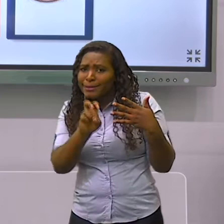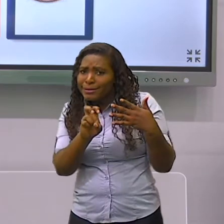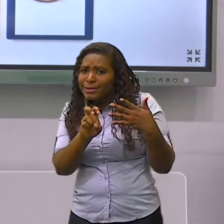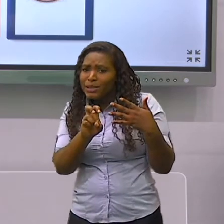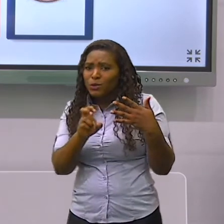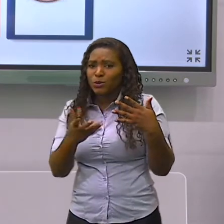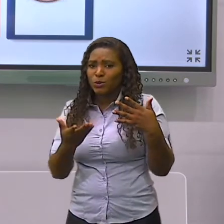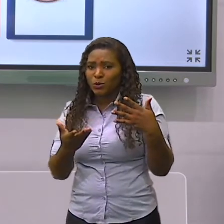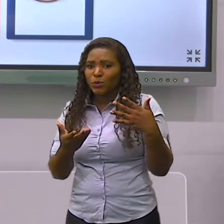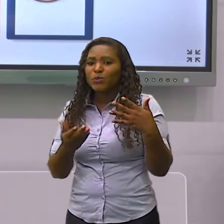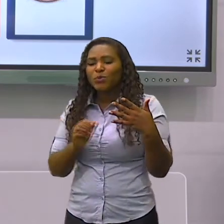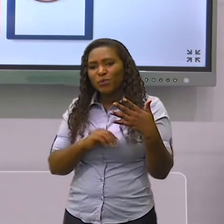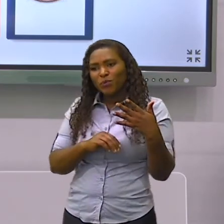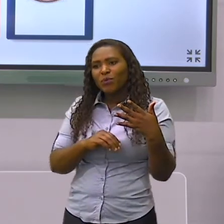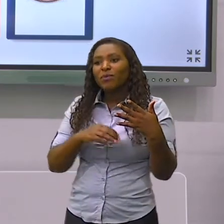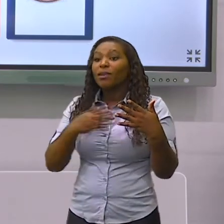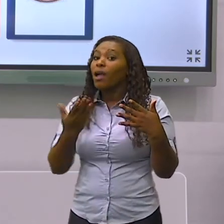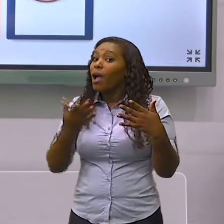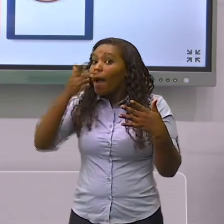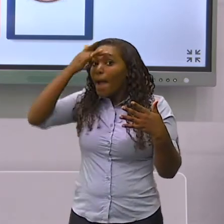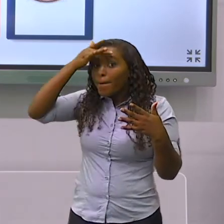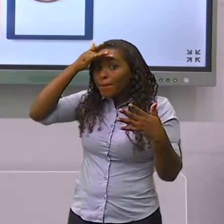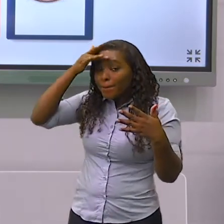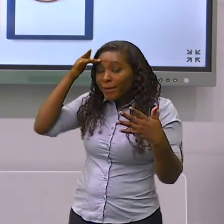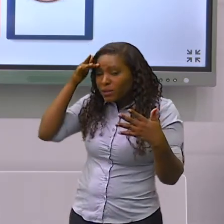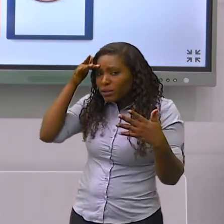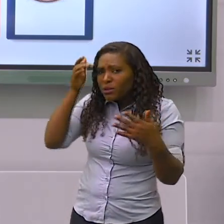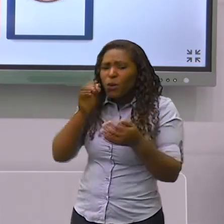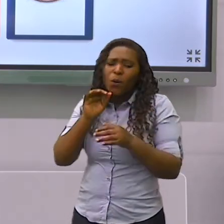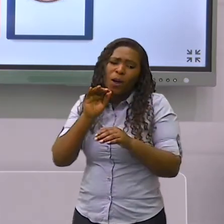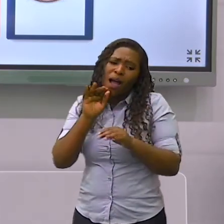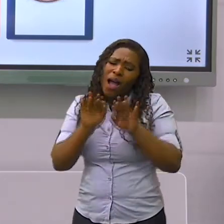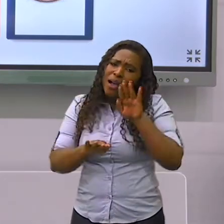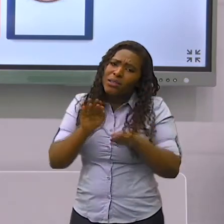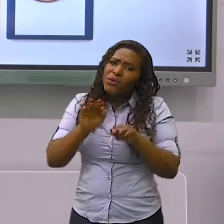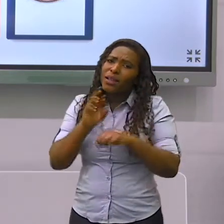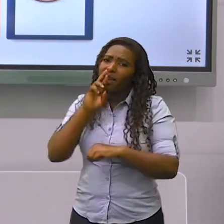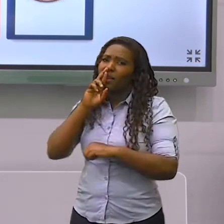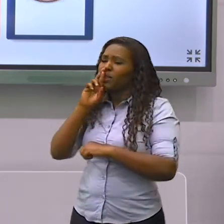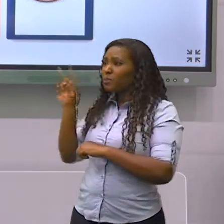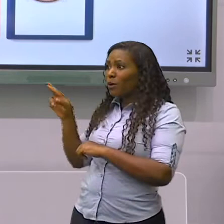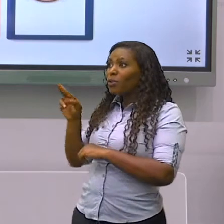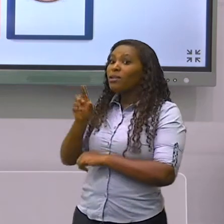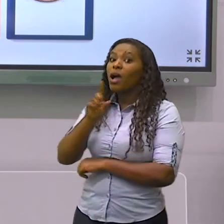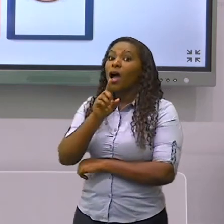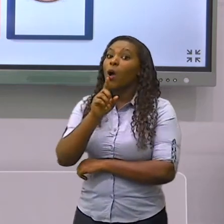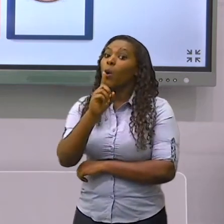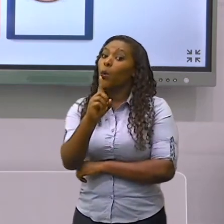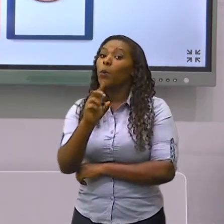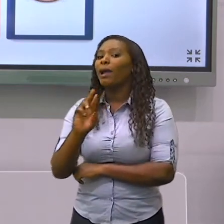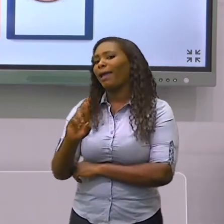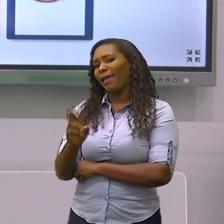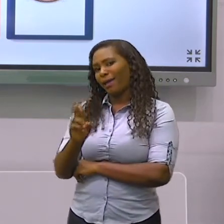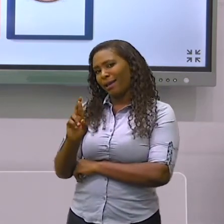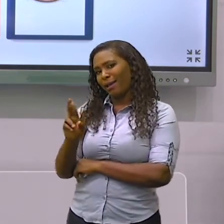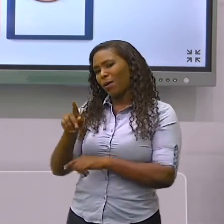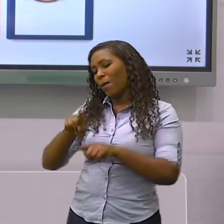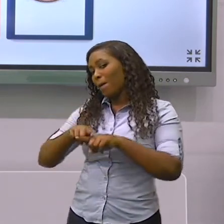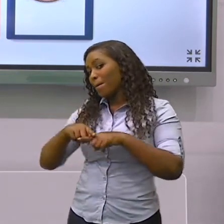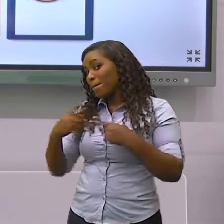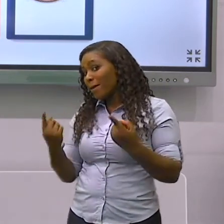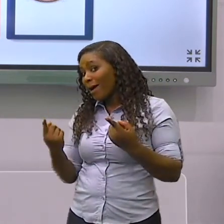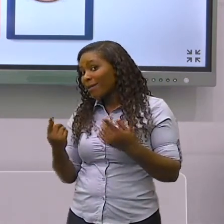pessoas podem ter respondido R$1. Mas nós vimos na última aula que não, que vai ser a